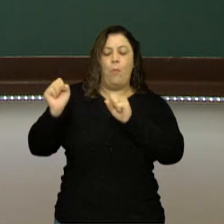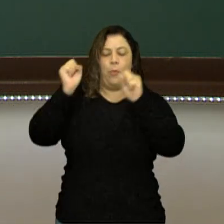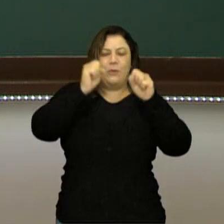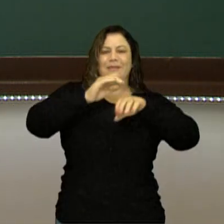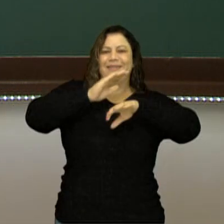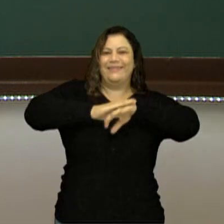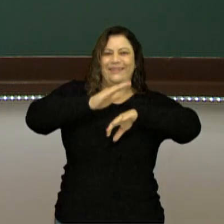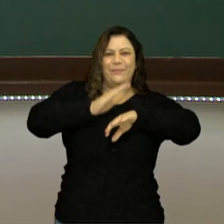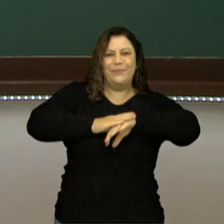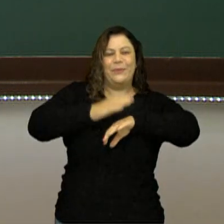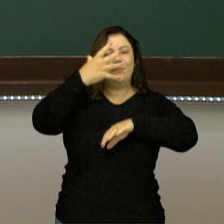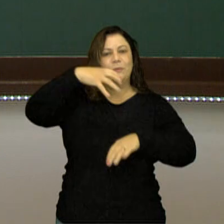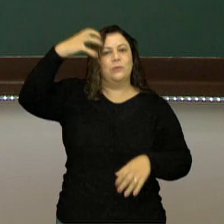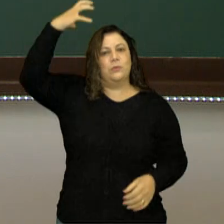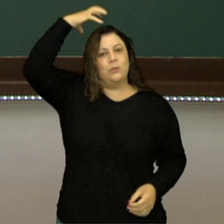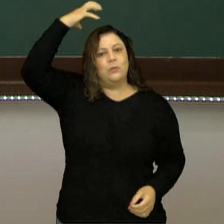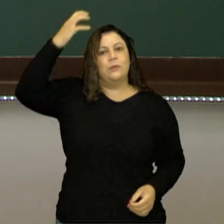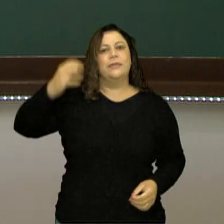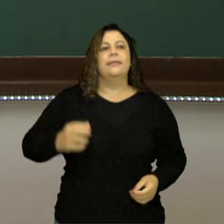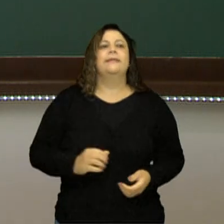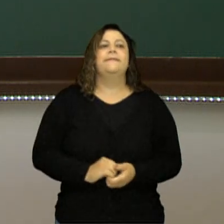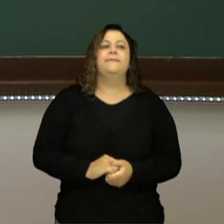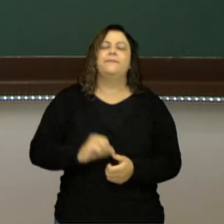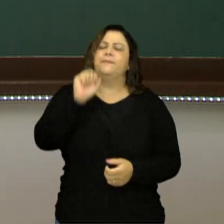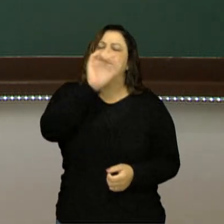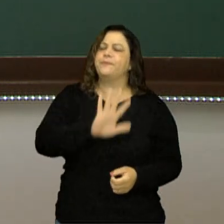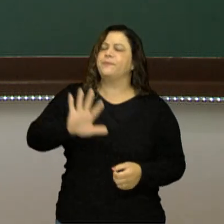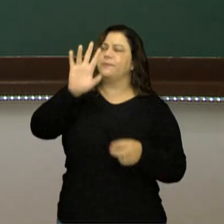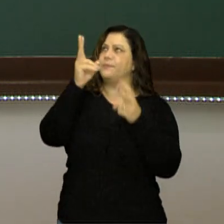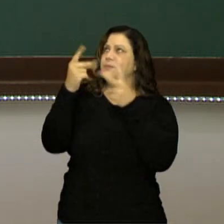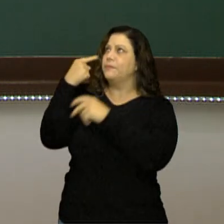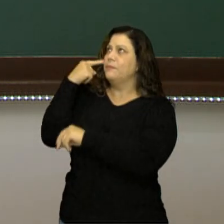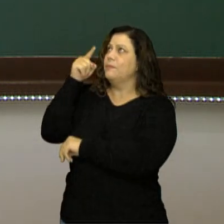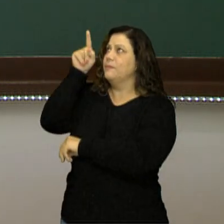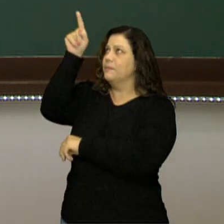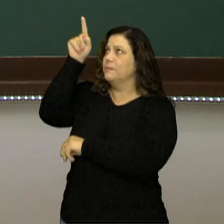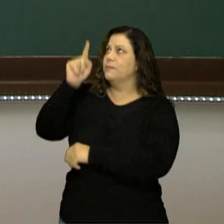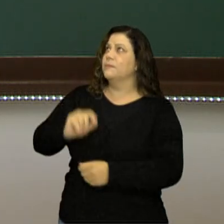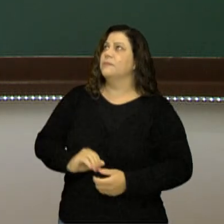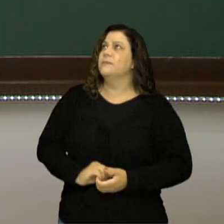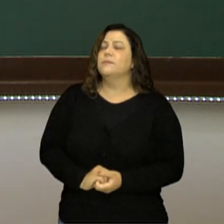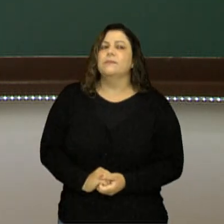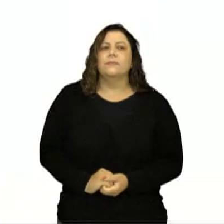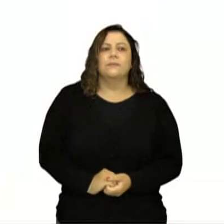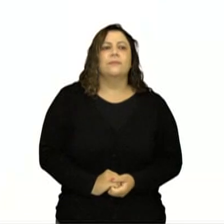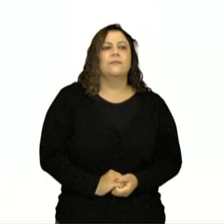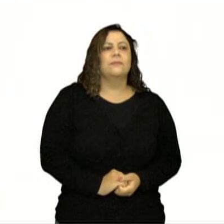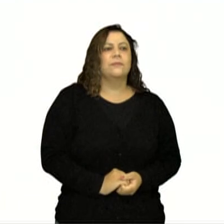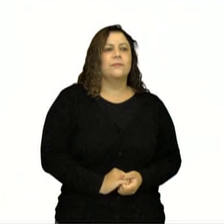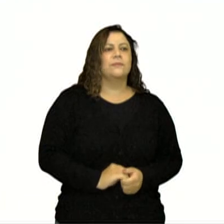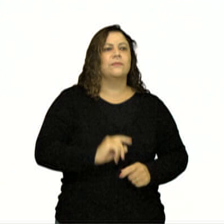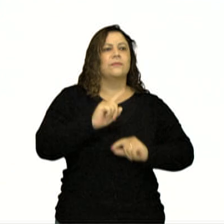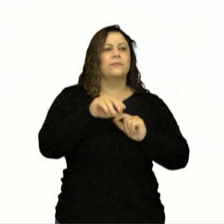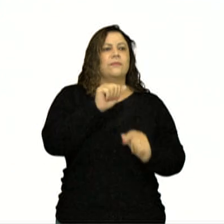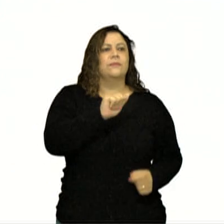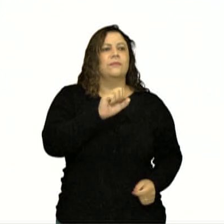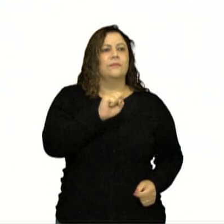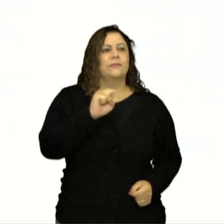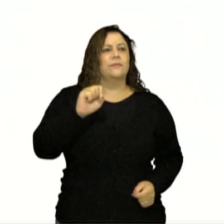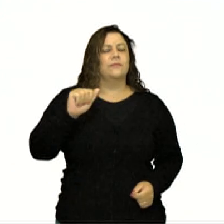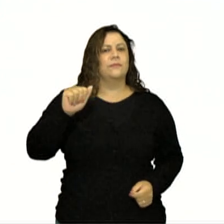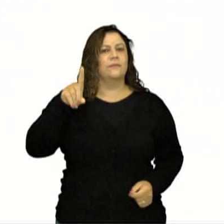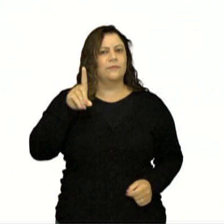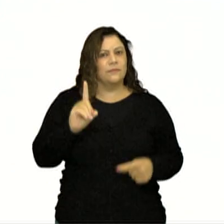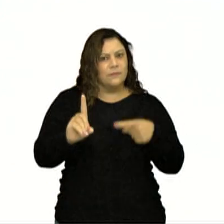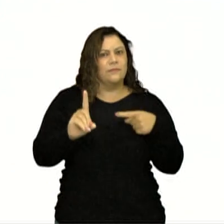rei. Veja, aqui nós temos uma imagem que eu trouxe, Assad a caminho de uma reeleição